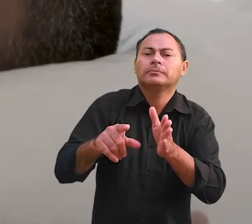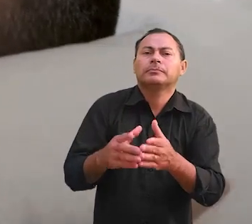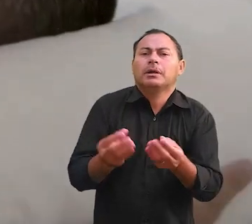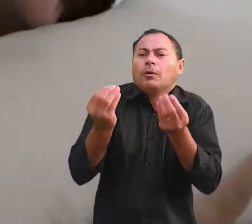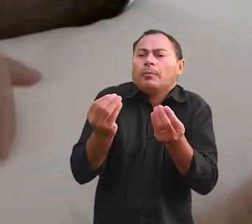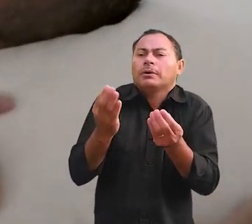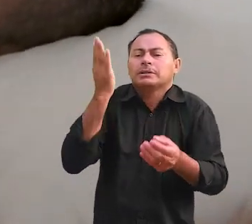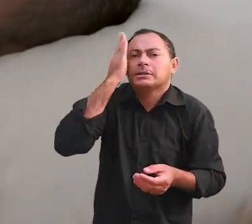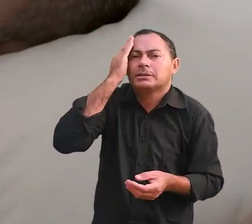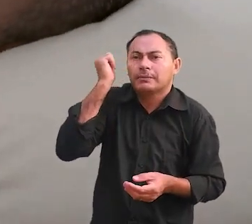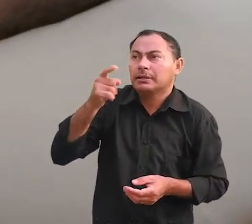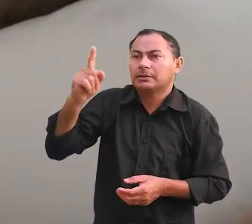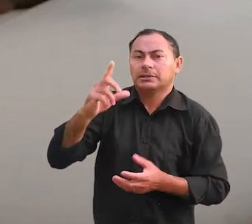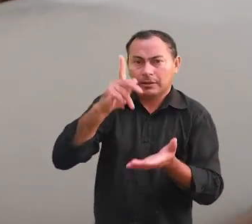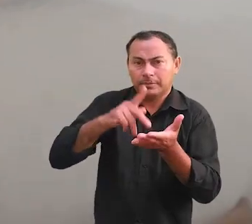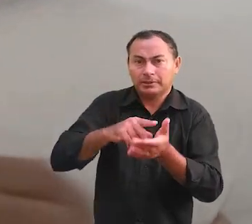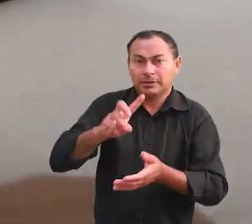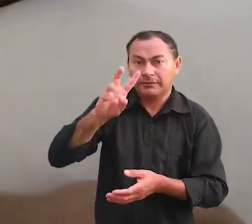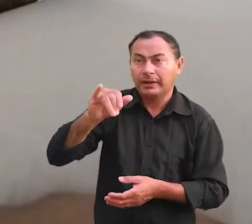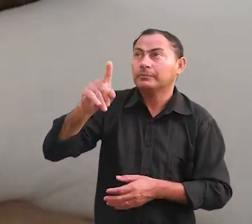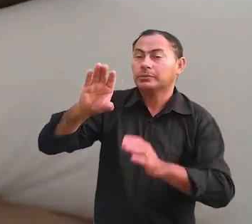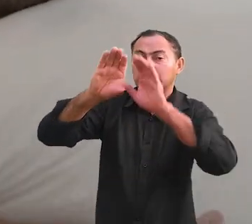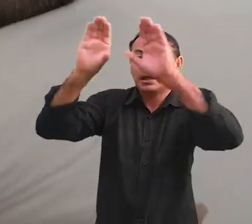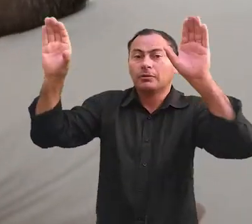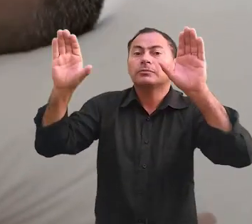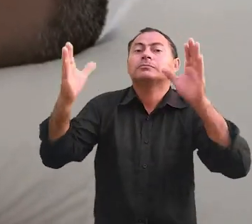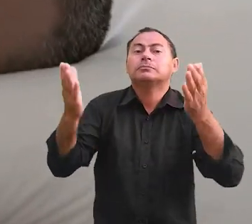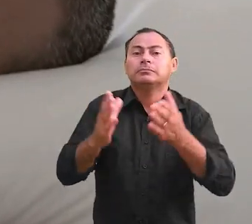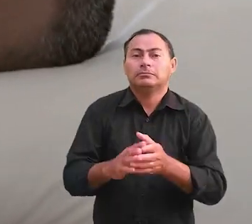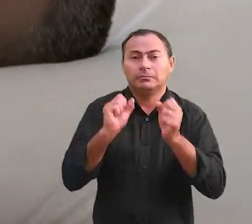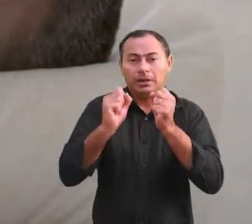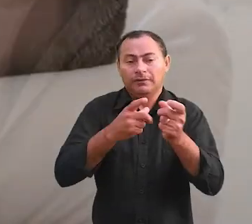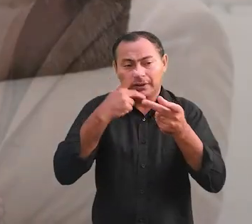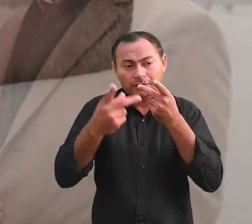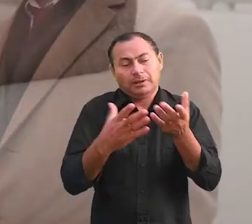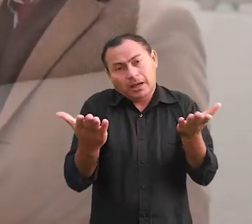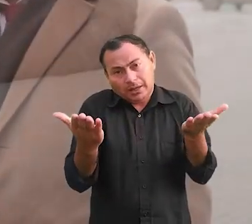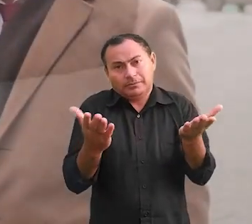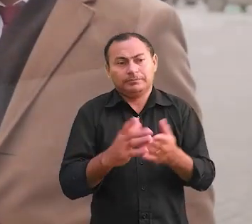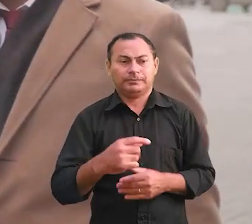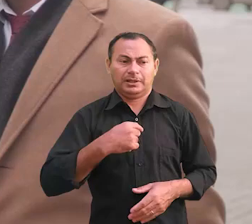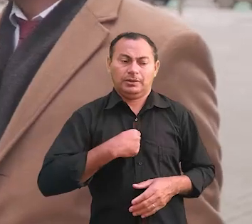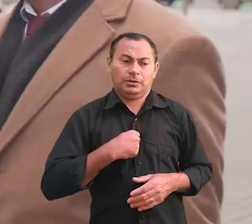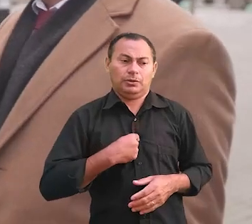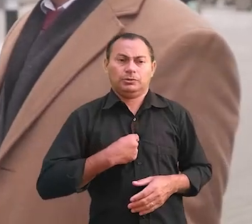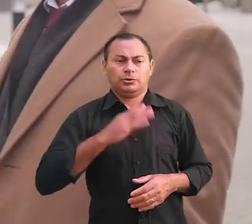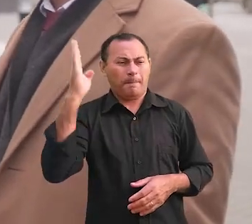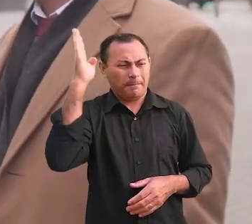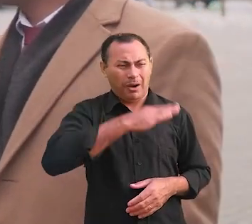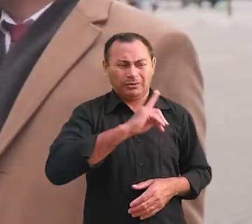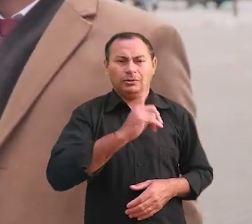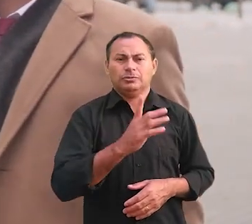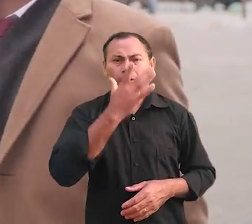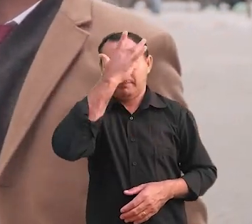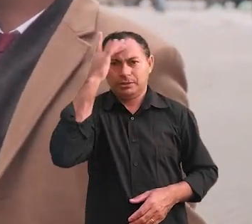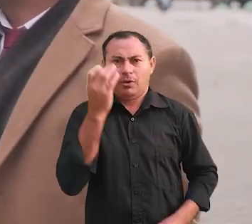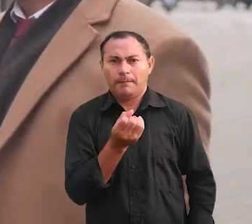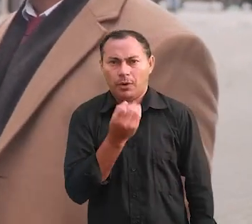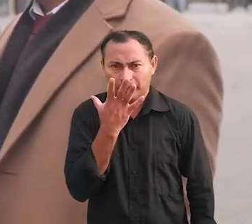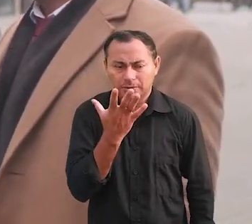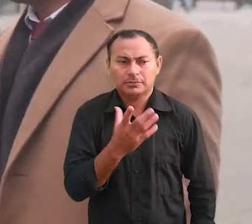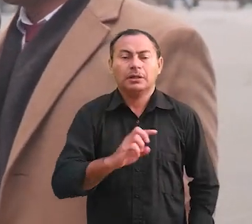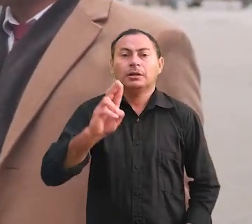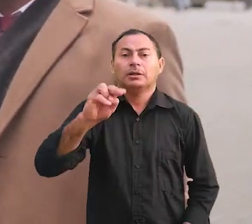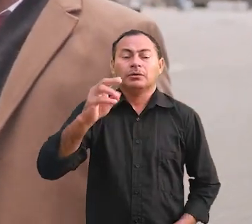Pergunte a ela Como é que você sabe se realmente vai em eles podem até dizer ah eu não sou mal não eu